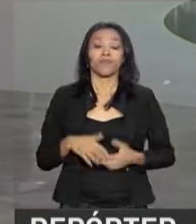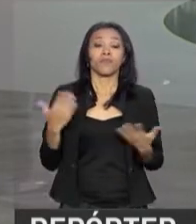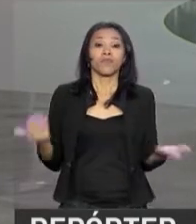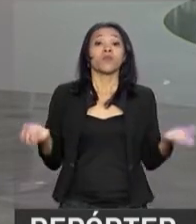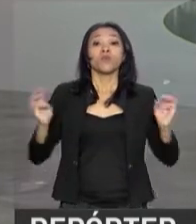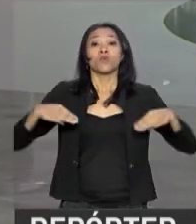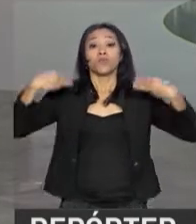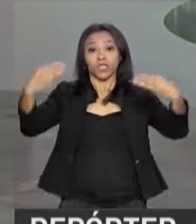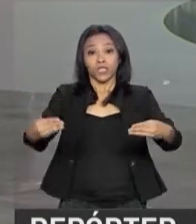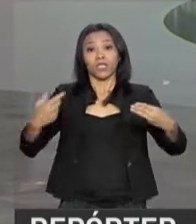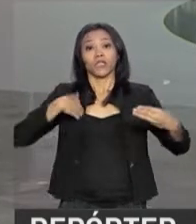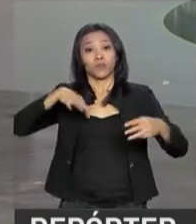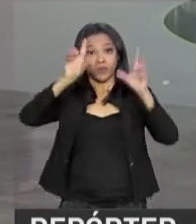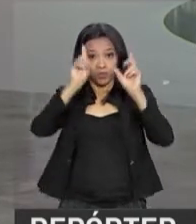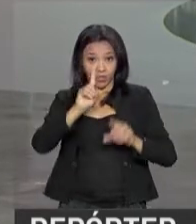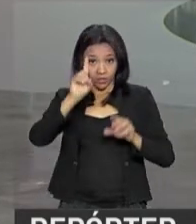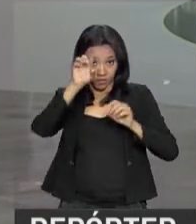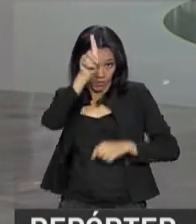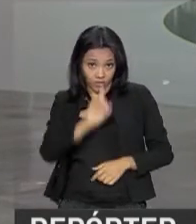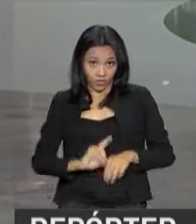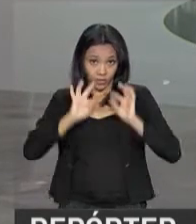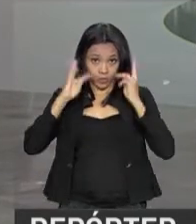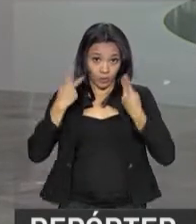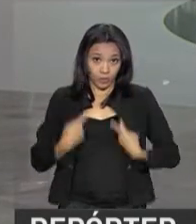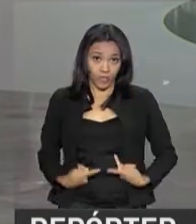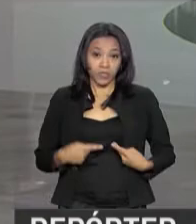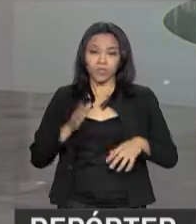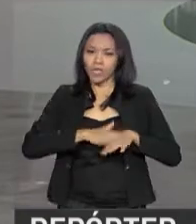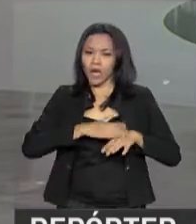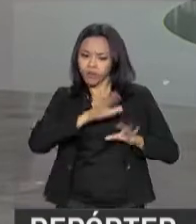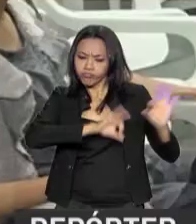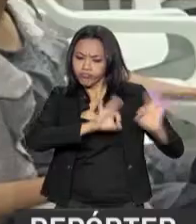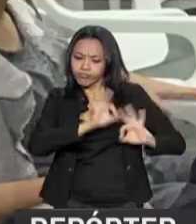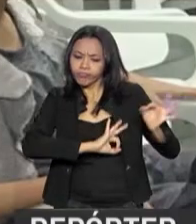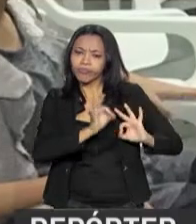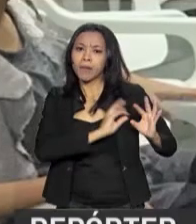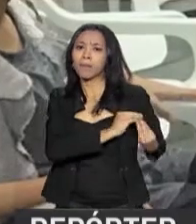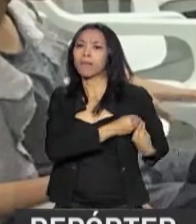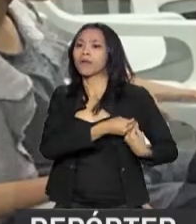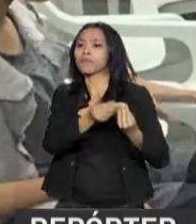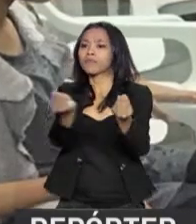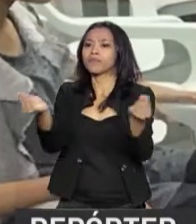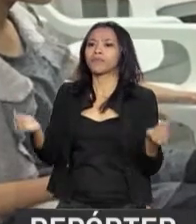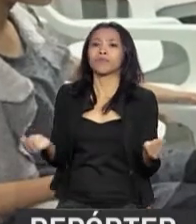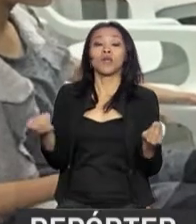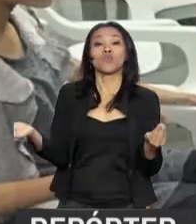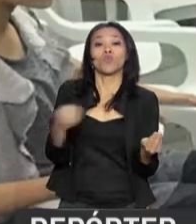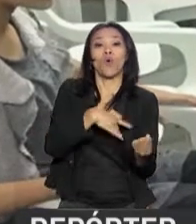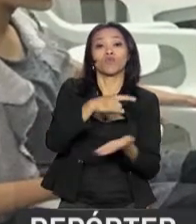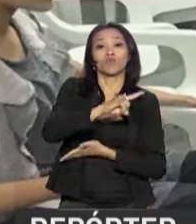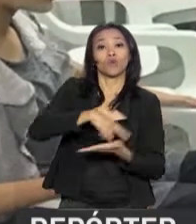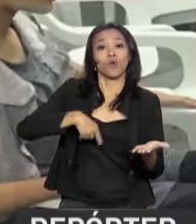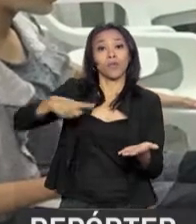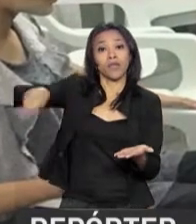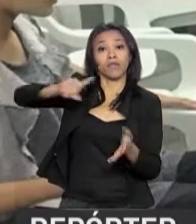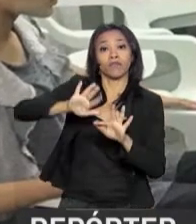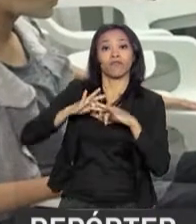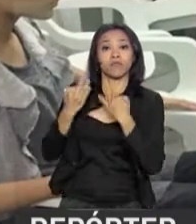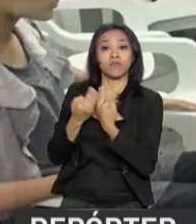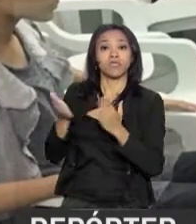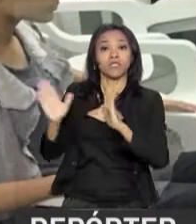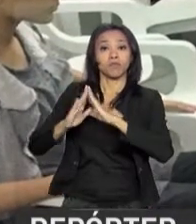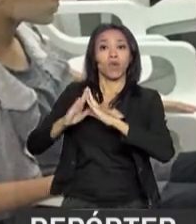Ministério dos Direitos Humanos está fazendo um mutirão para emitir novos documentos para as famílias que moravam